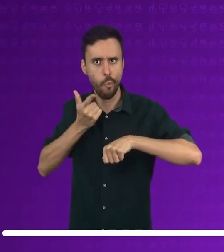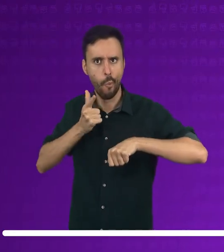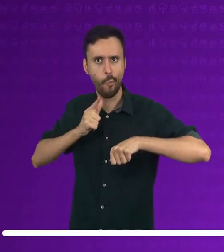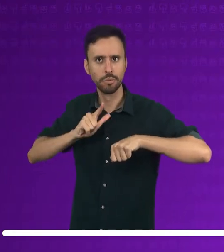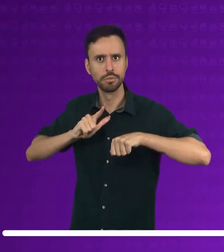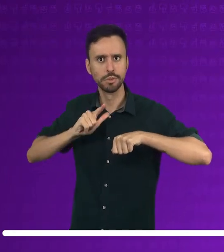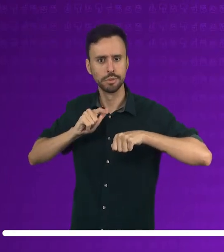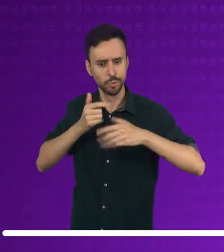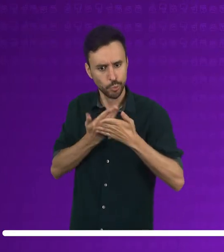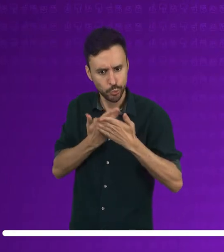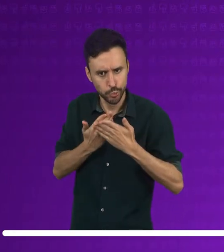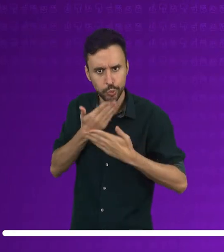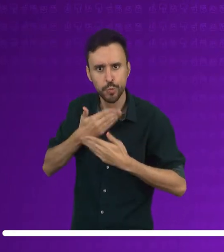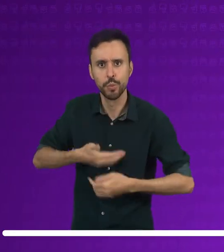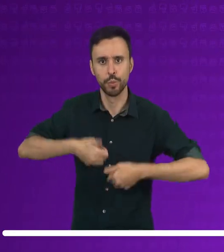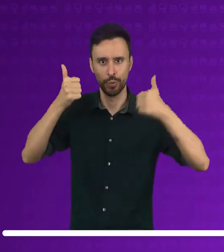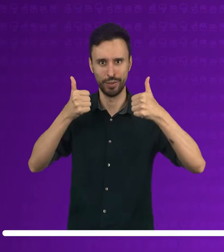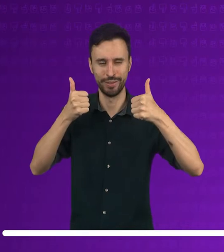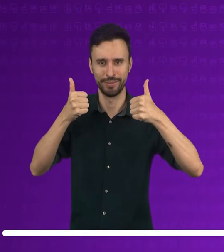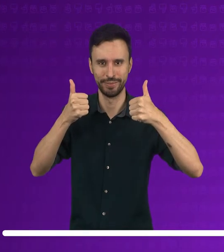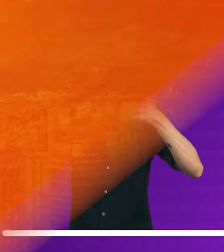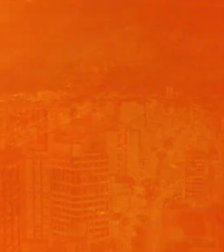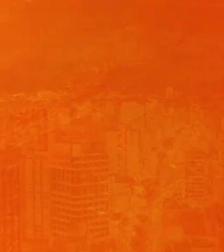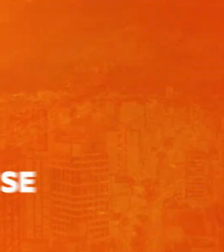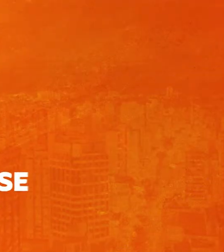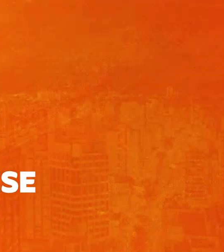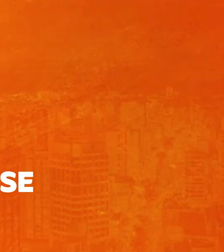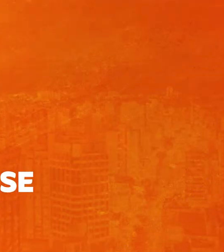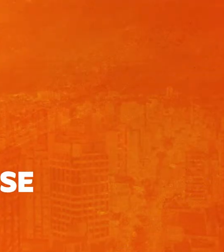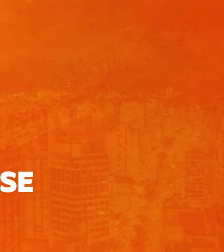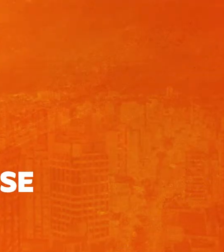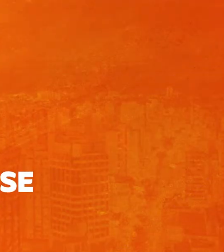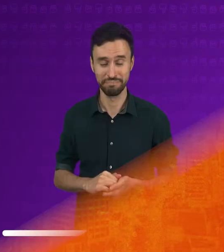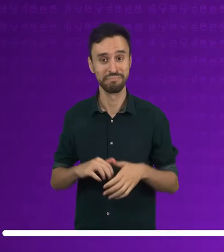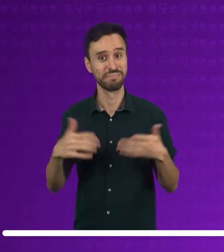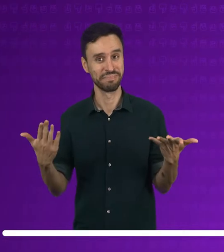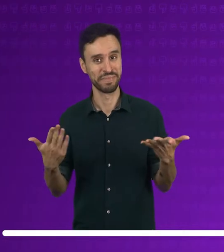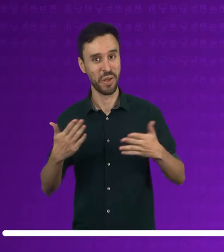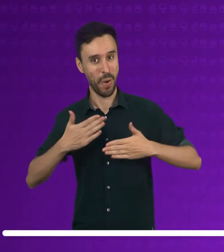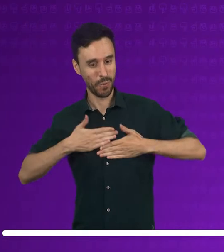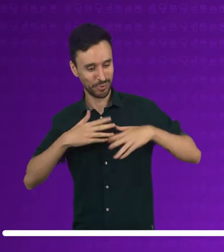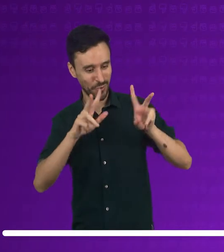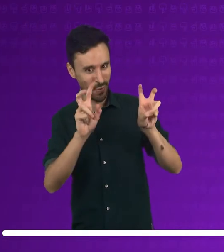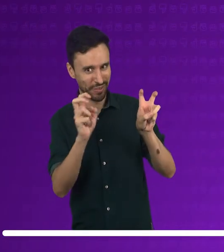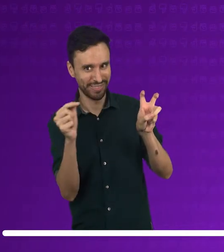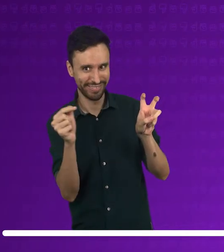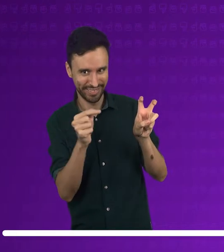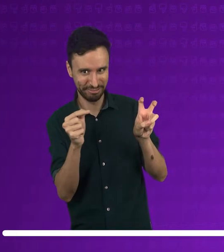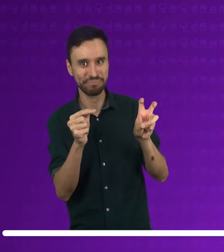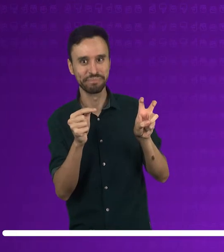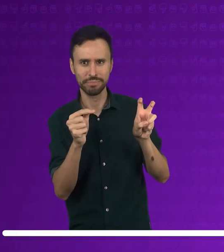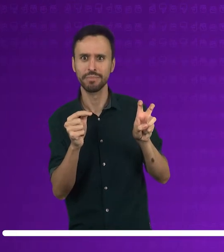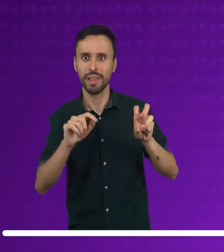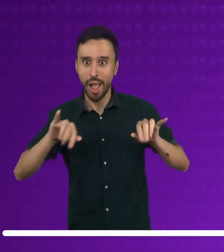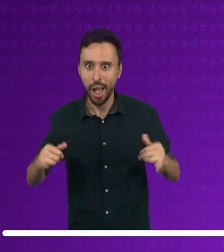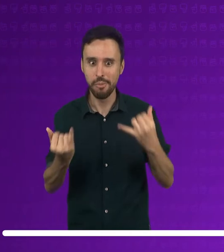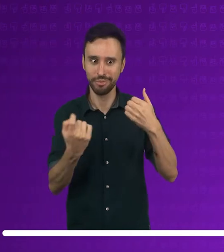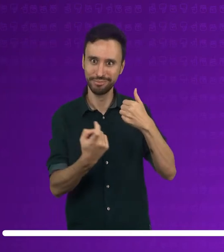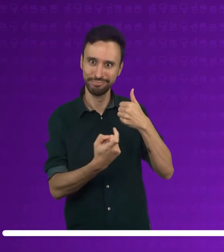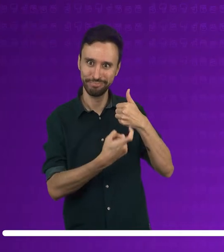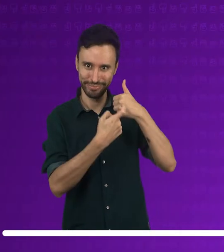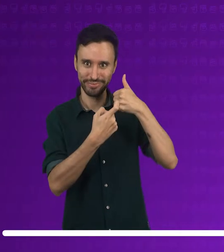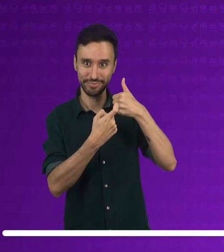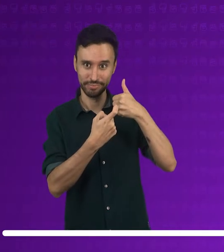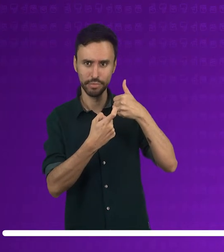forma, aumentar a sua produtividade. E aí, gostou desse conteúdo? Deixe seu like